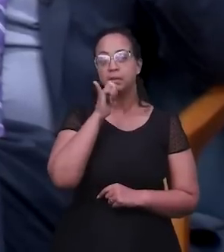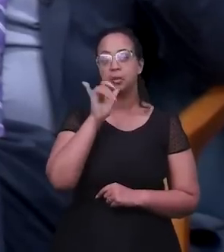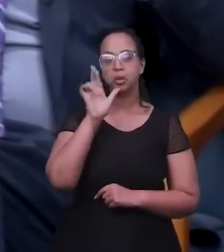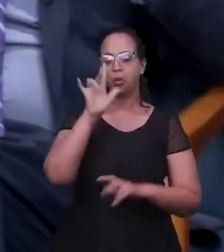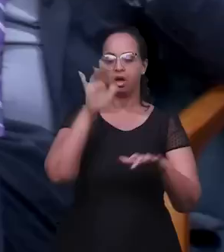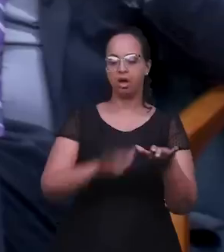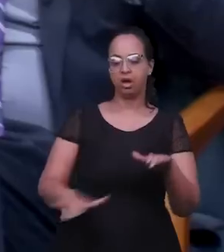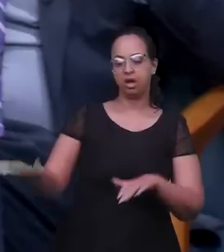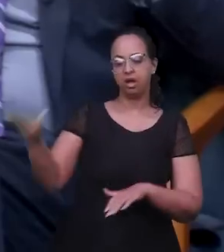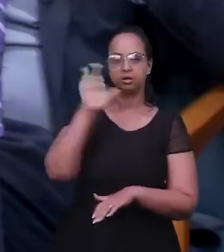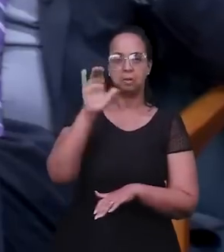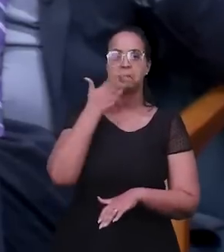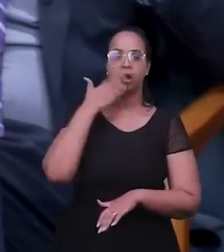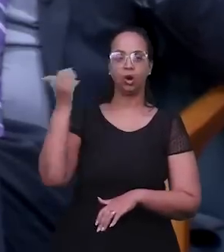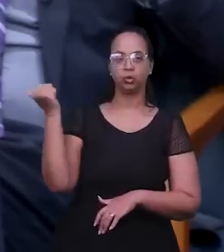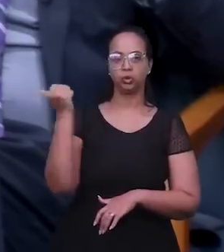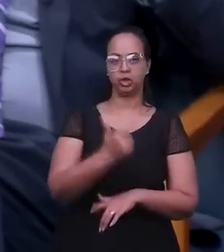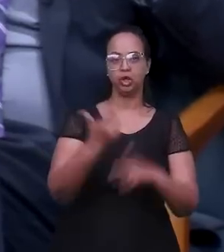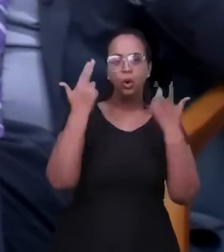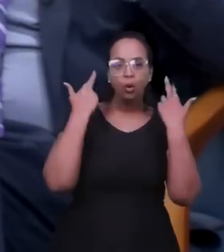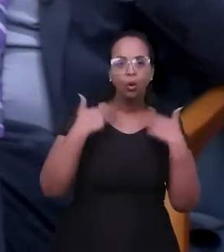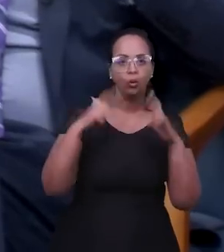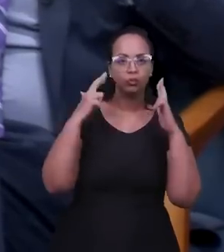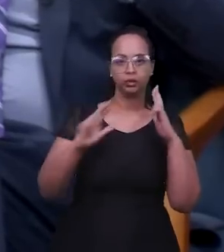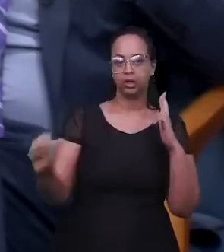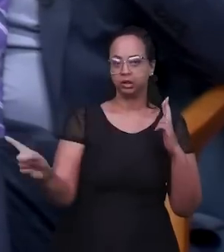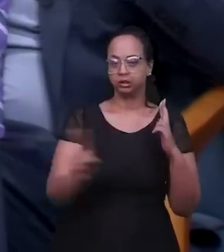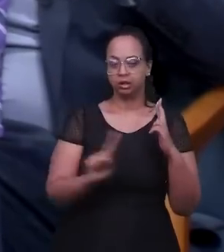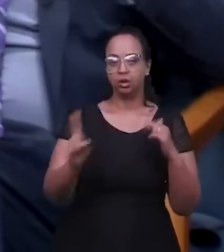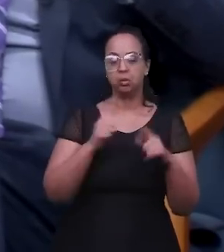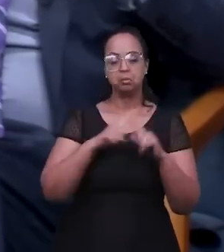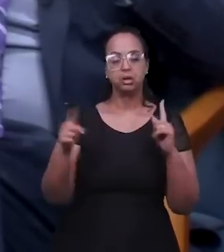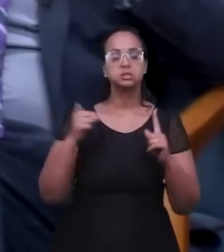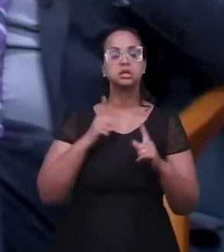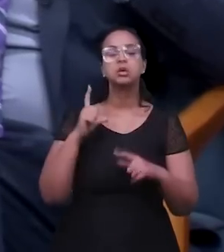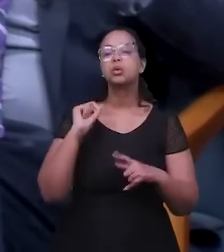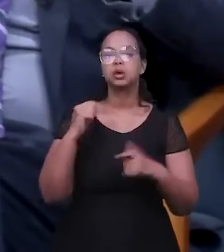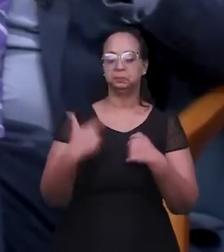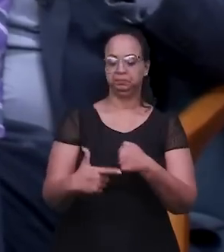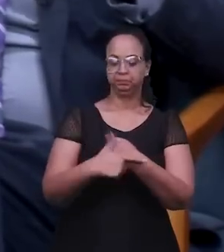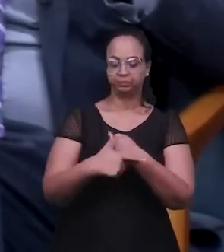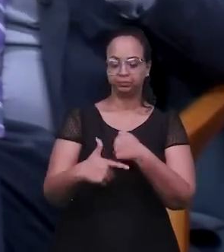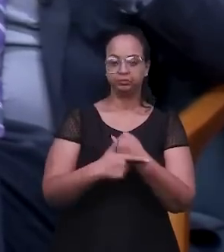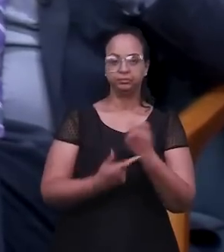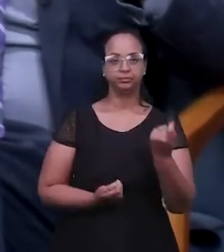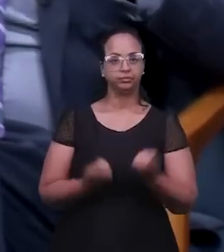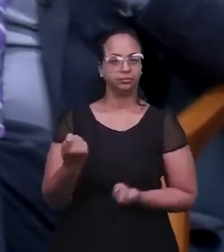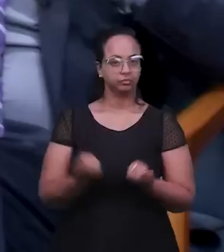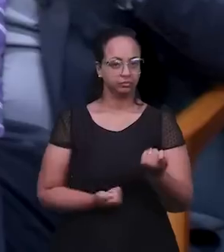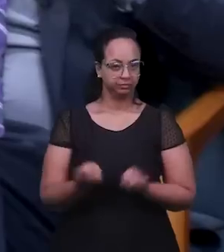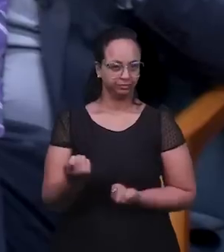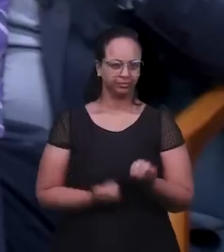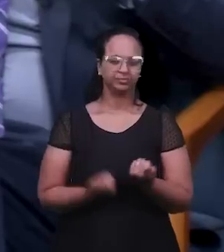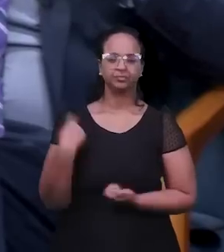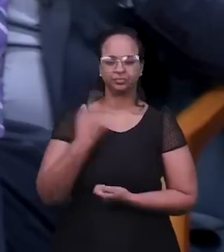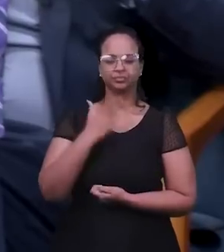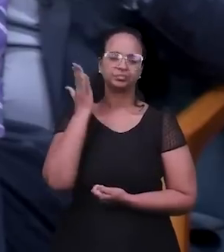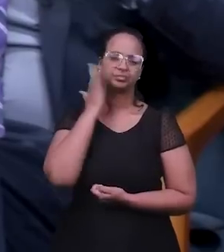acima de qualquer ovelha, mas ele tem uma função e é uma função de governo que nós mostramos